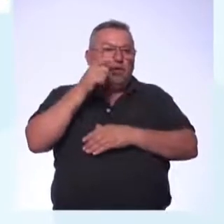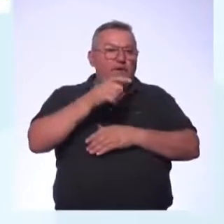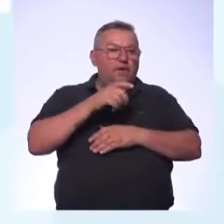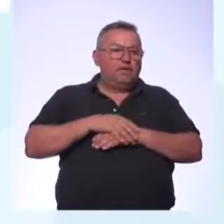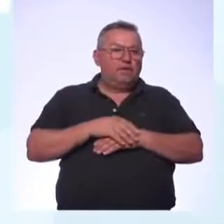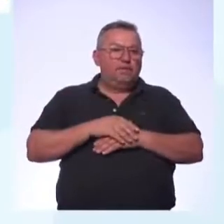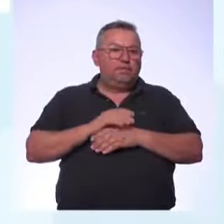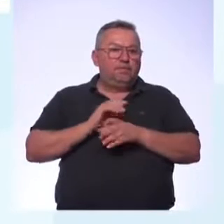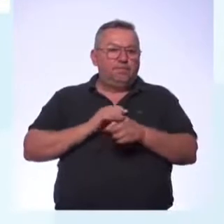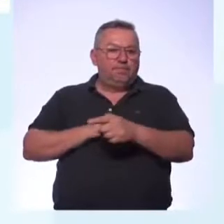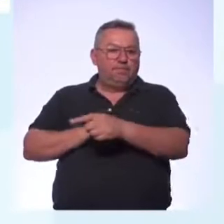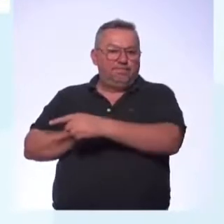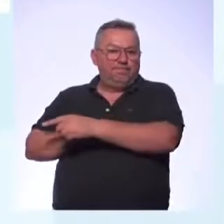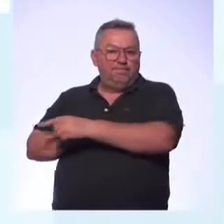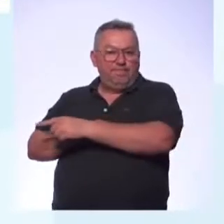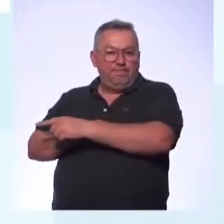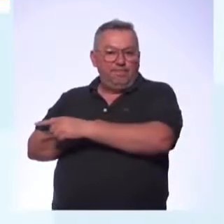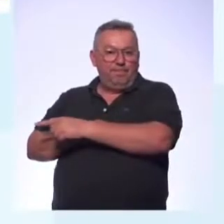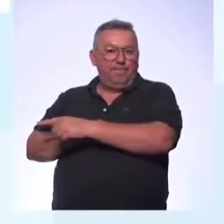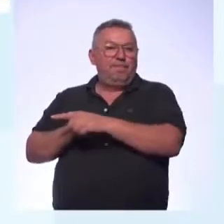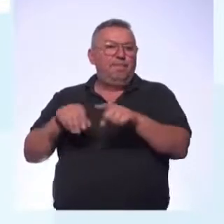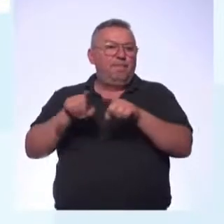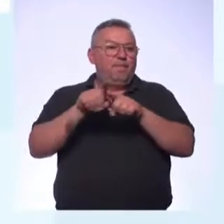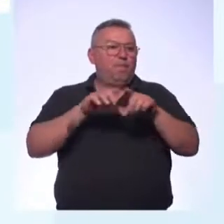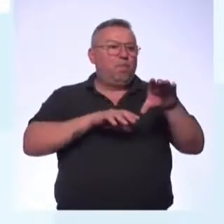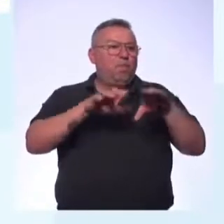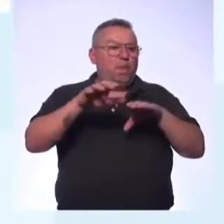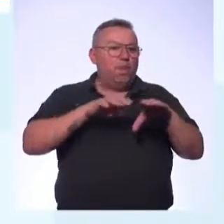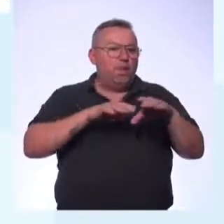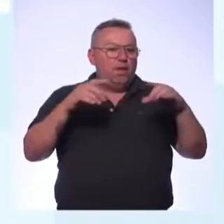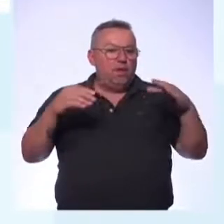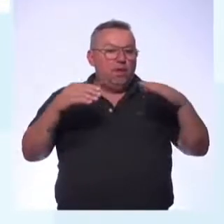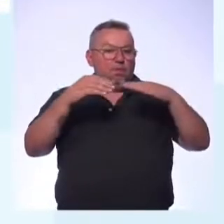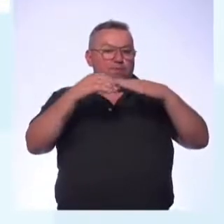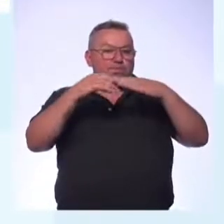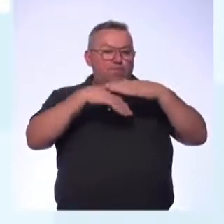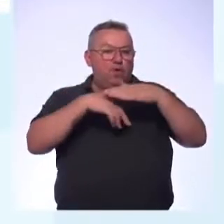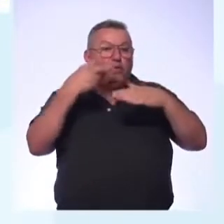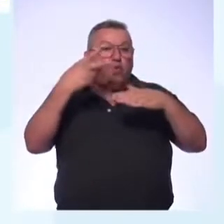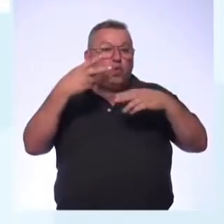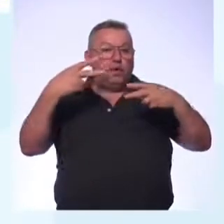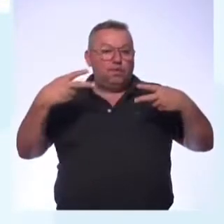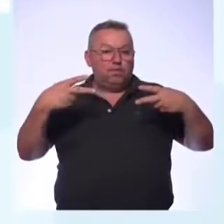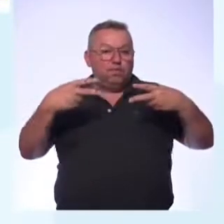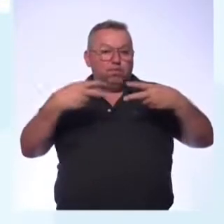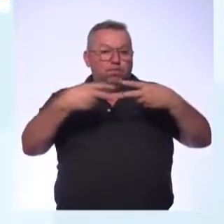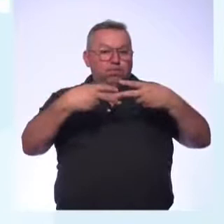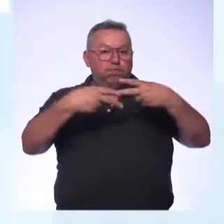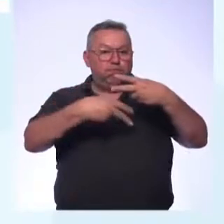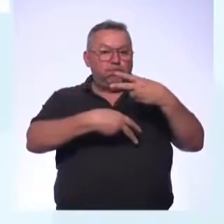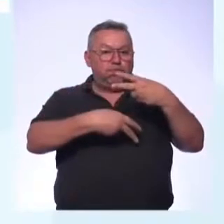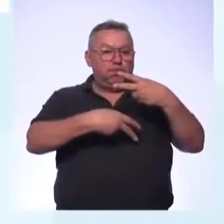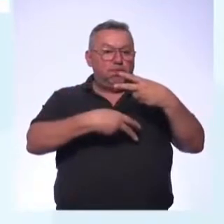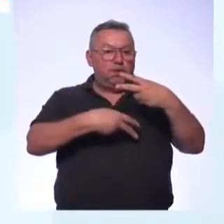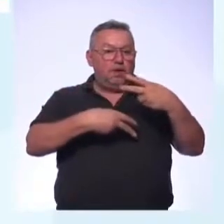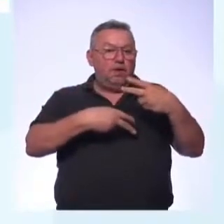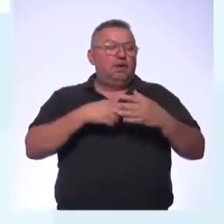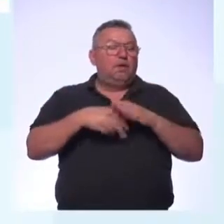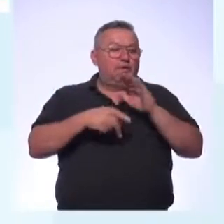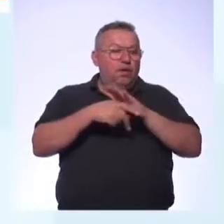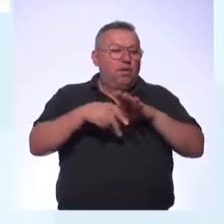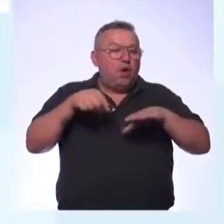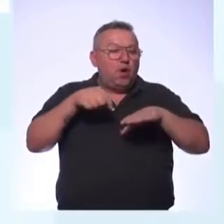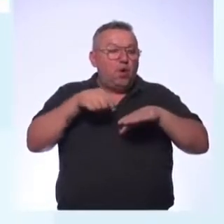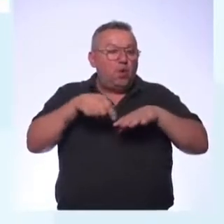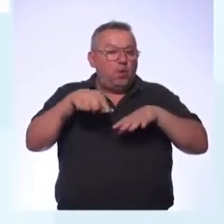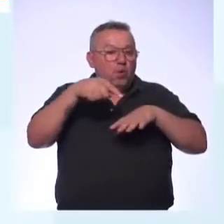E abaixo, nós temos também um movimento convergente, mas de duas placas tectônicas continentais.